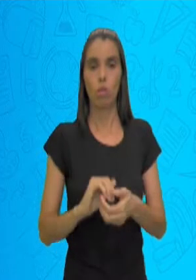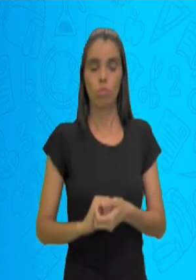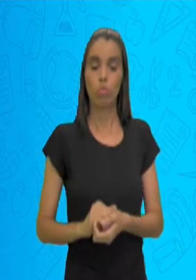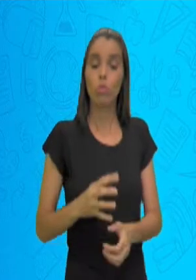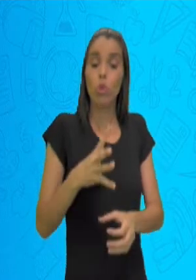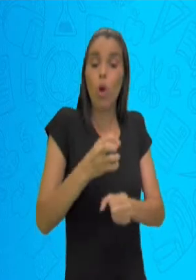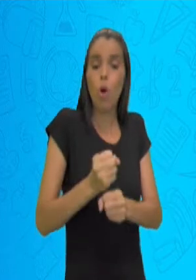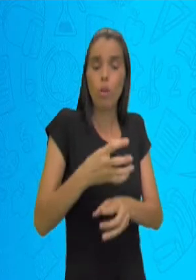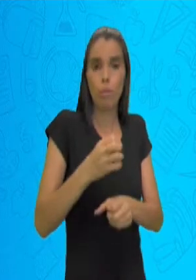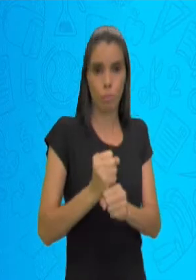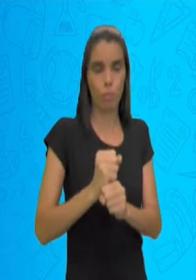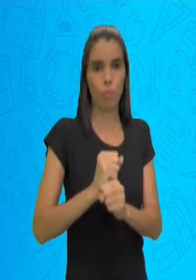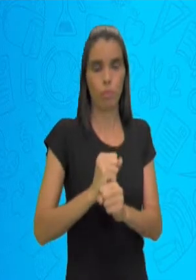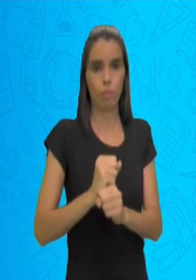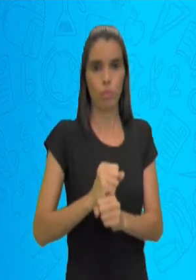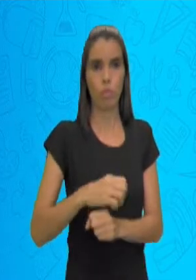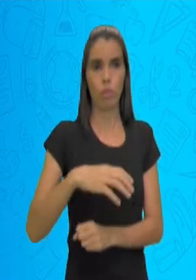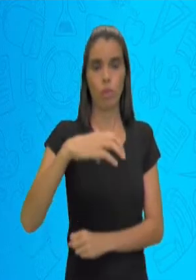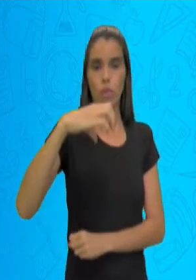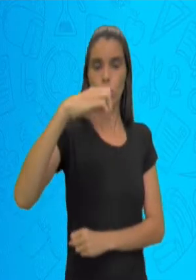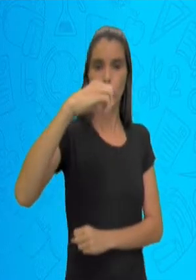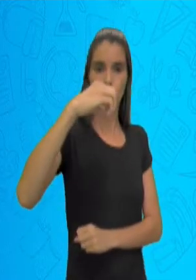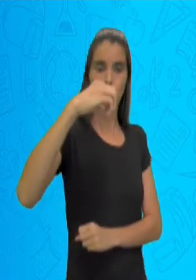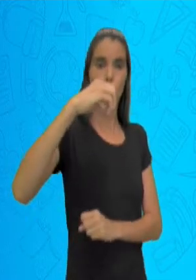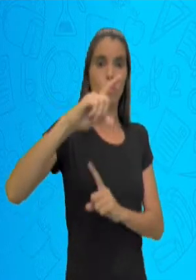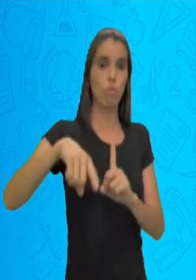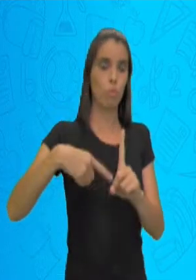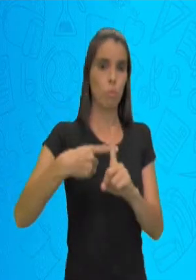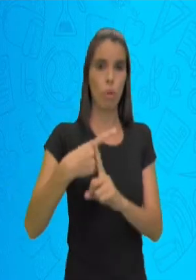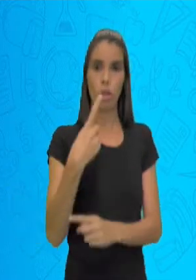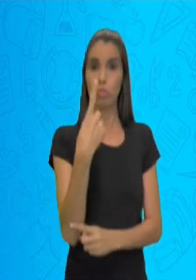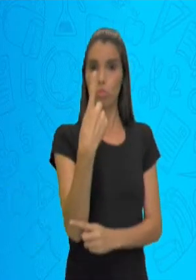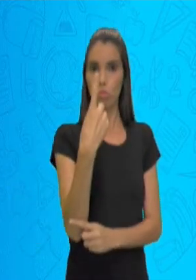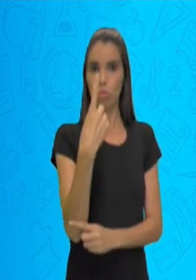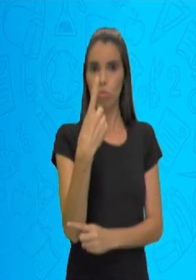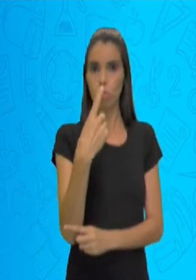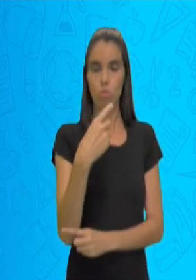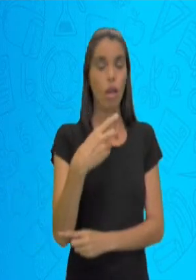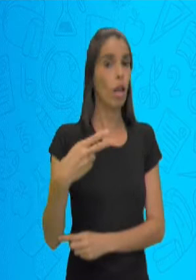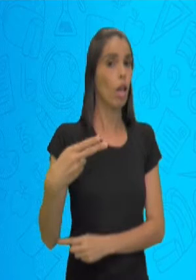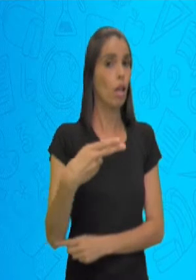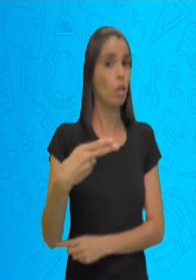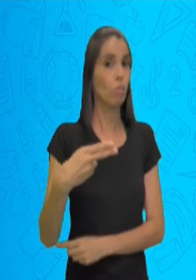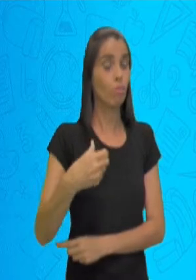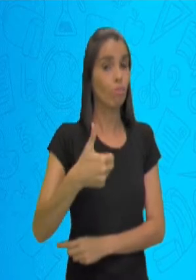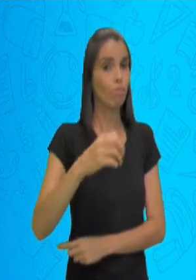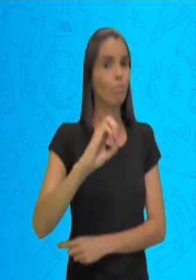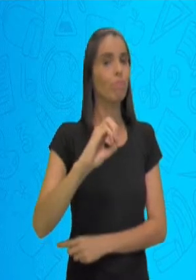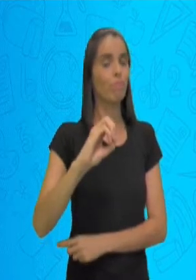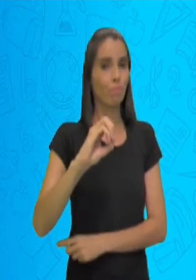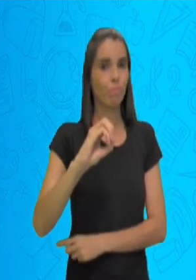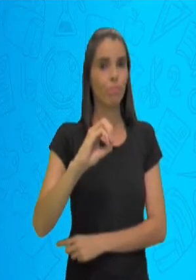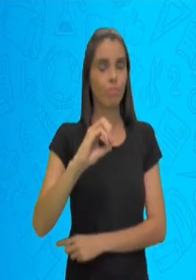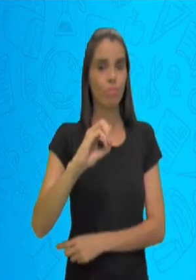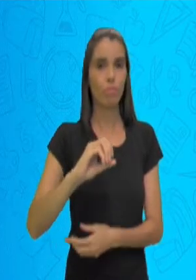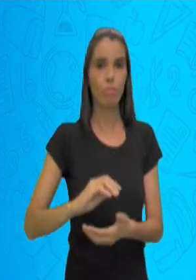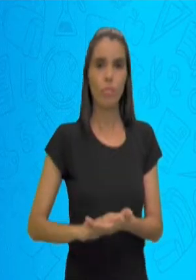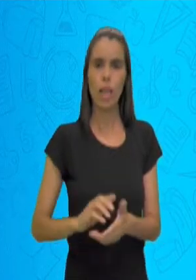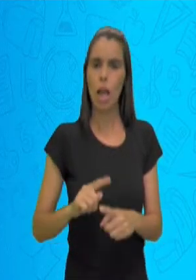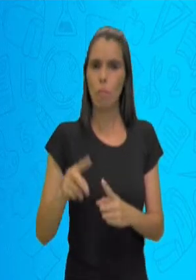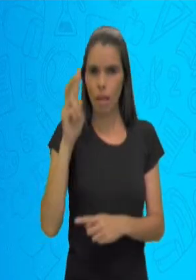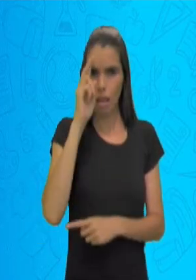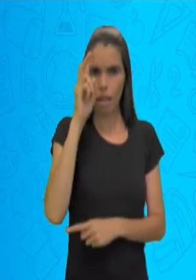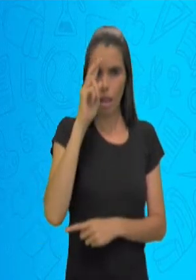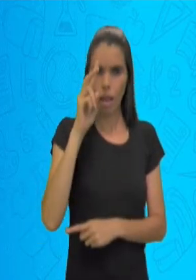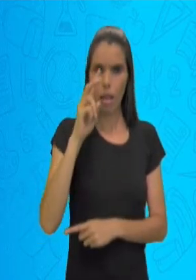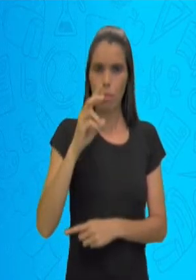adição. 9 mais 1, quanto que dá? 10. Só que você lembra lá da adição